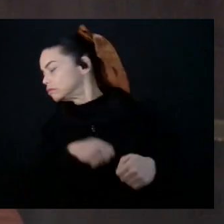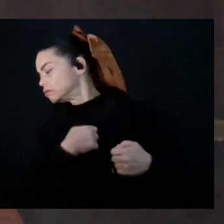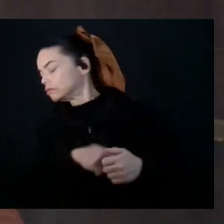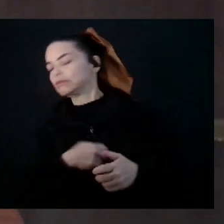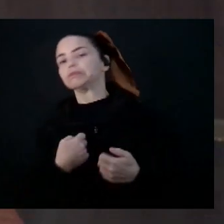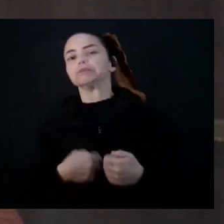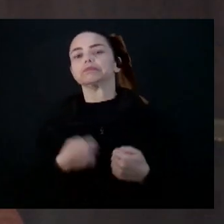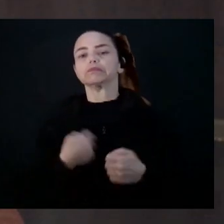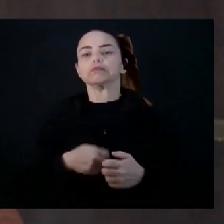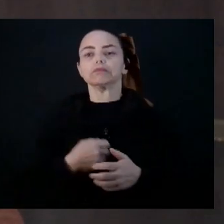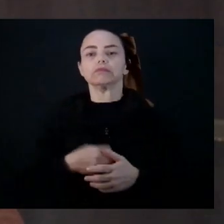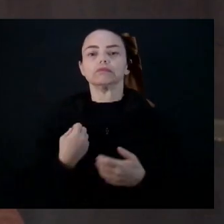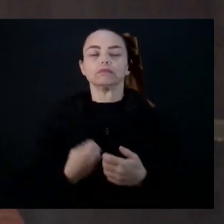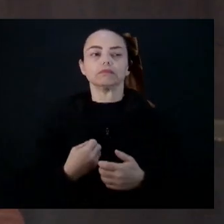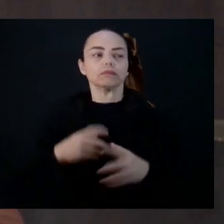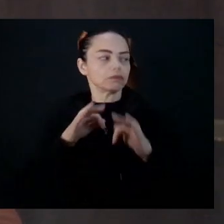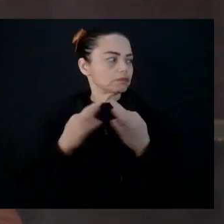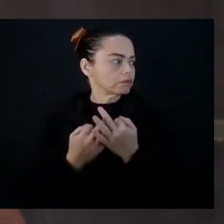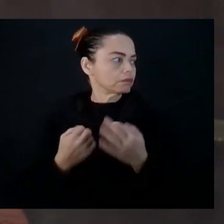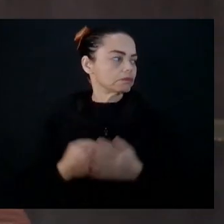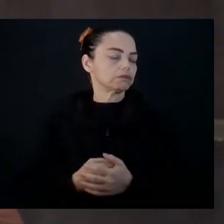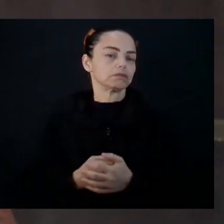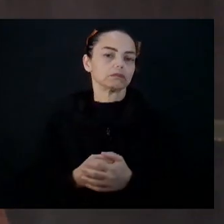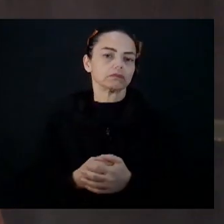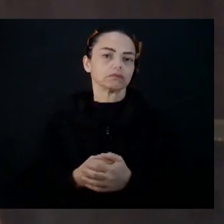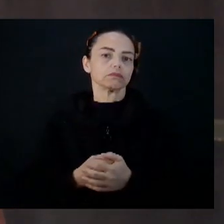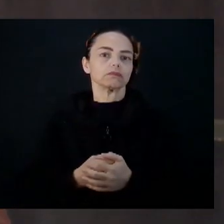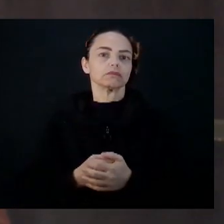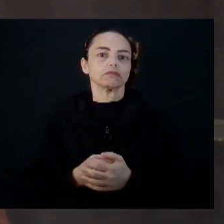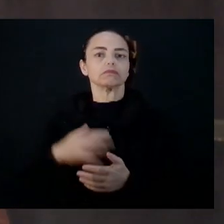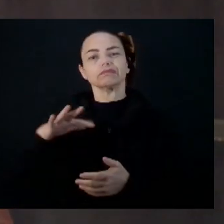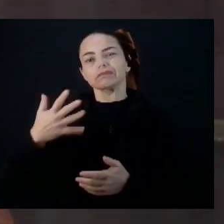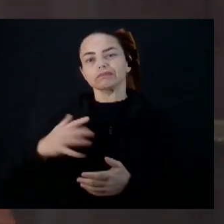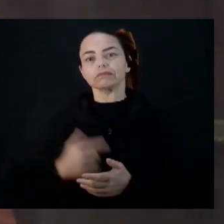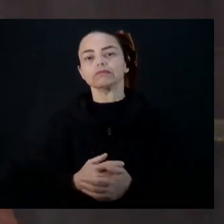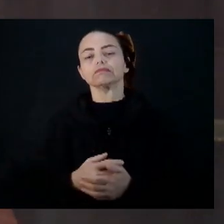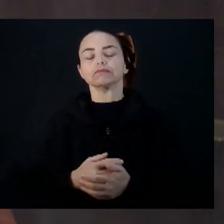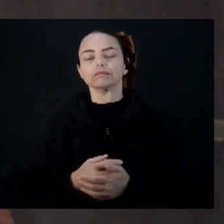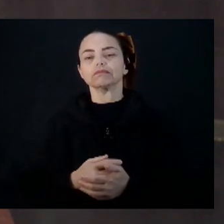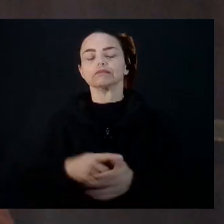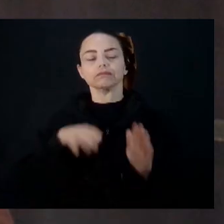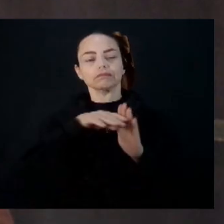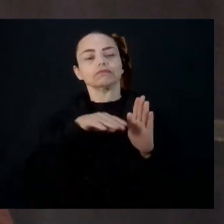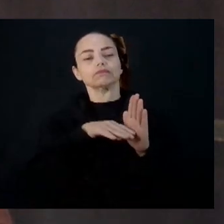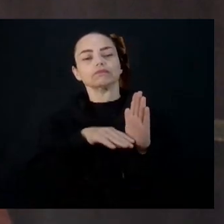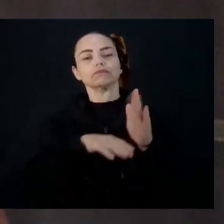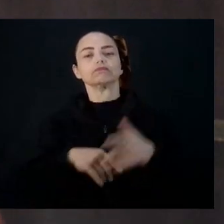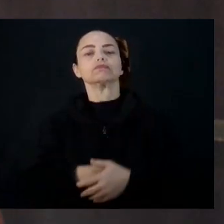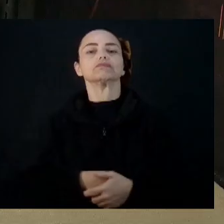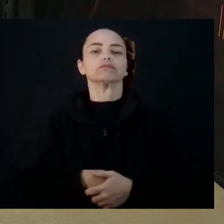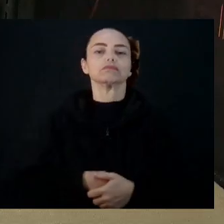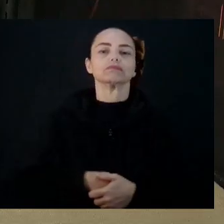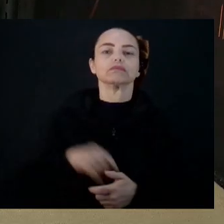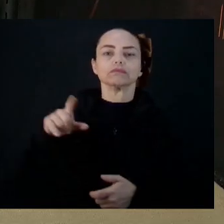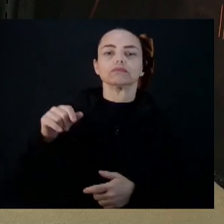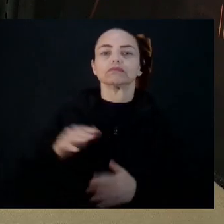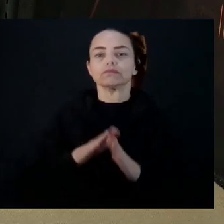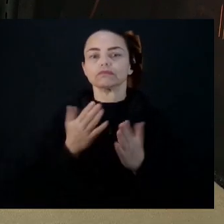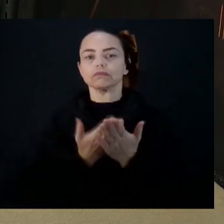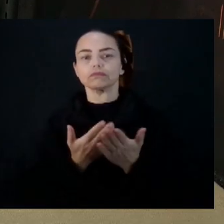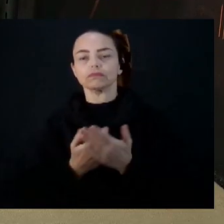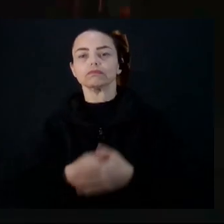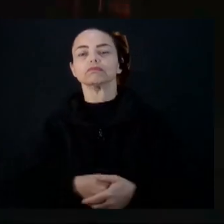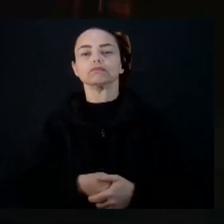família em si. Então, seria mais ou menos esse checklist que eu faria na escolha de uma escola.